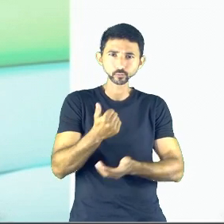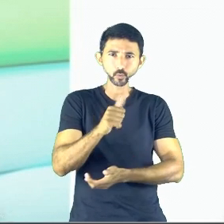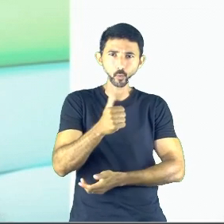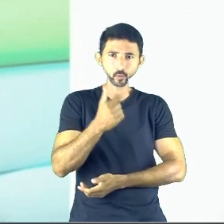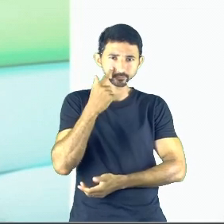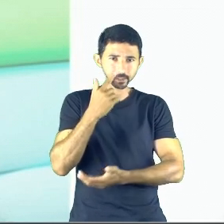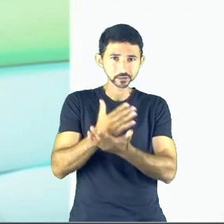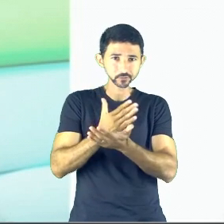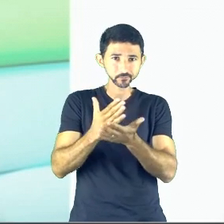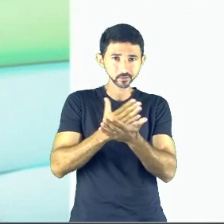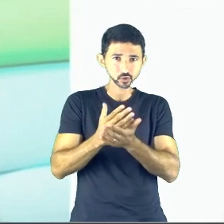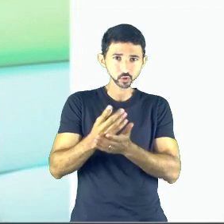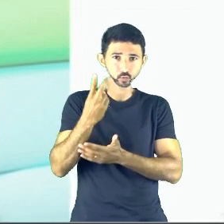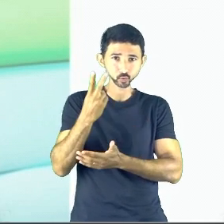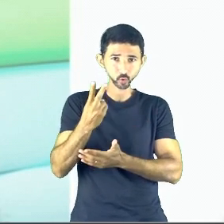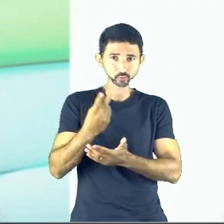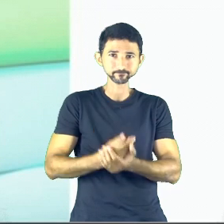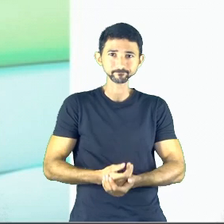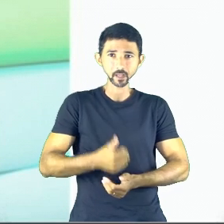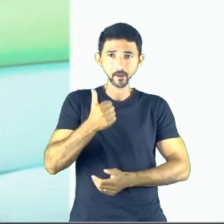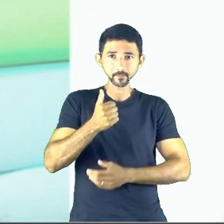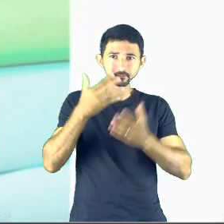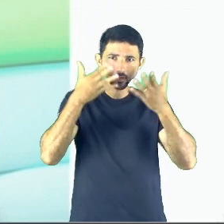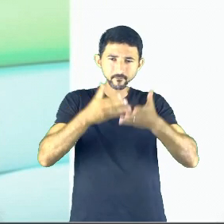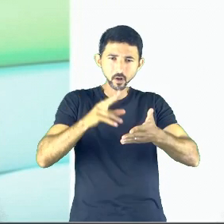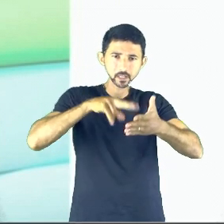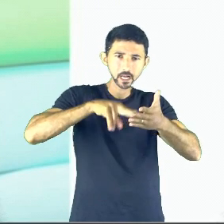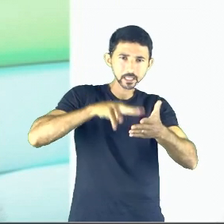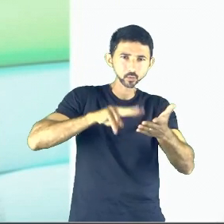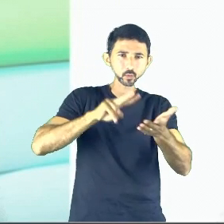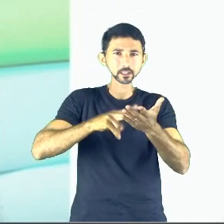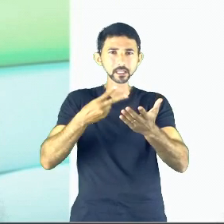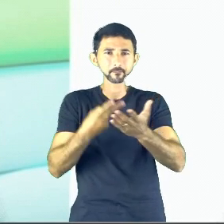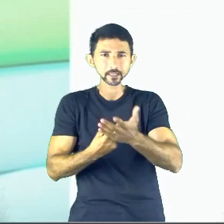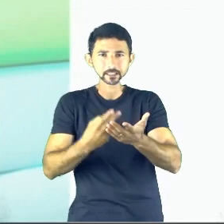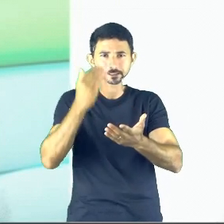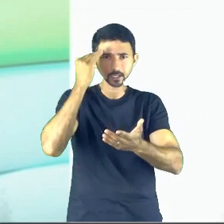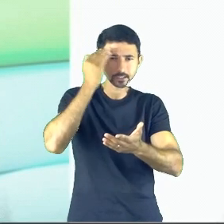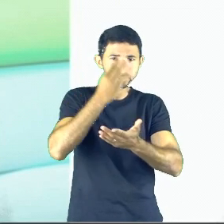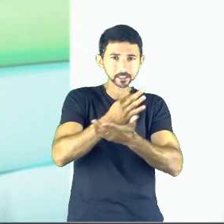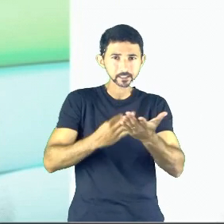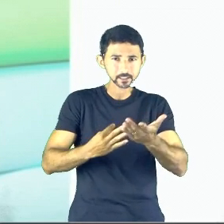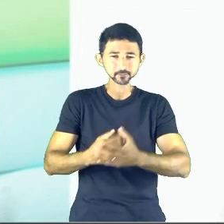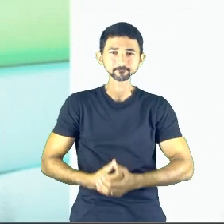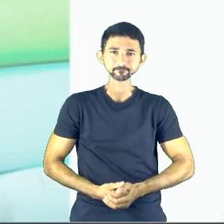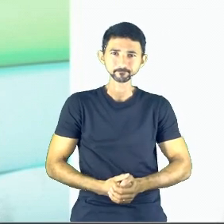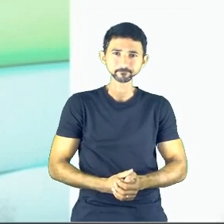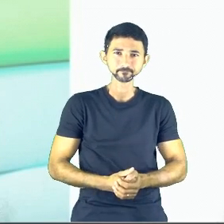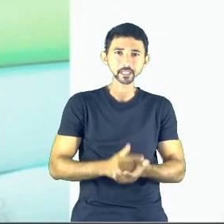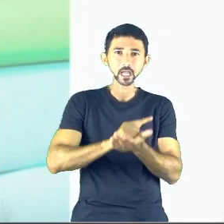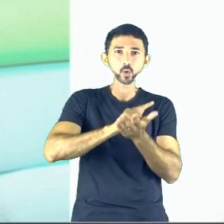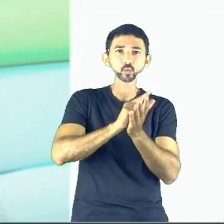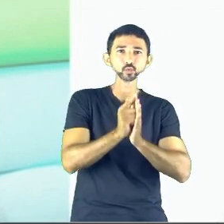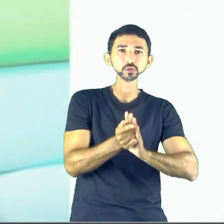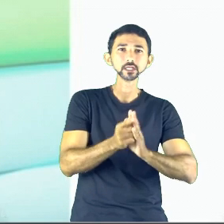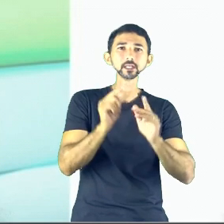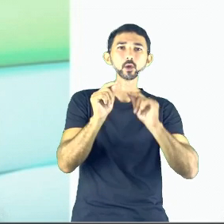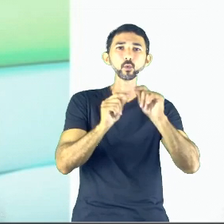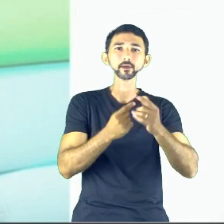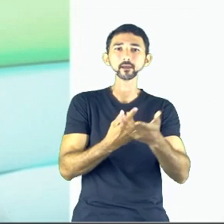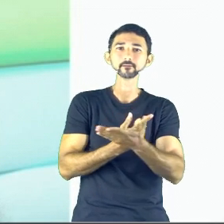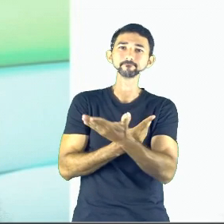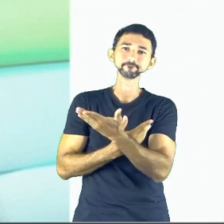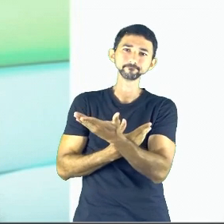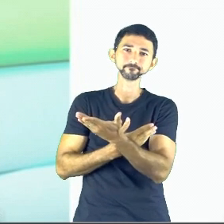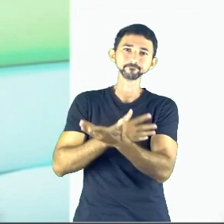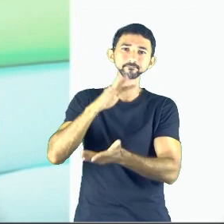aula é dividida em dois blocos. No primeiro bloco, focamos sempre na leitura, interpretação e compreensão de texto. E o texto que nós